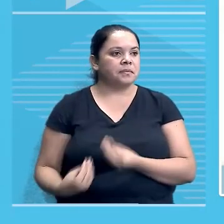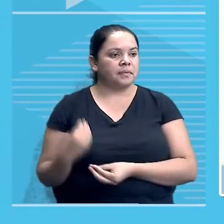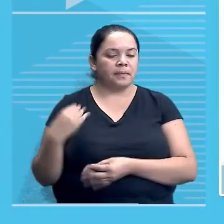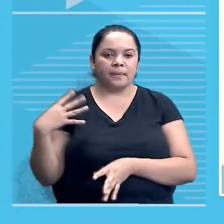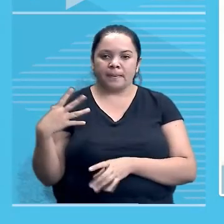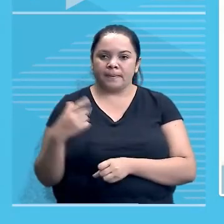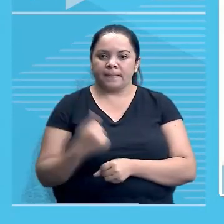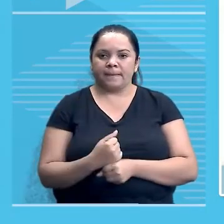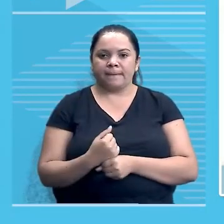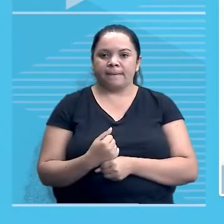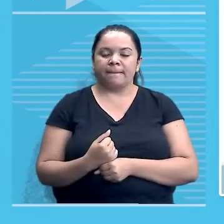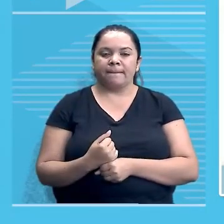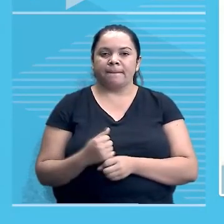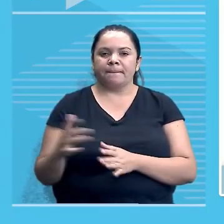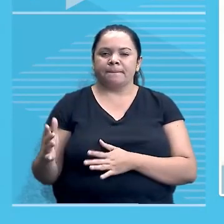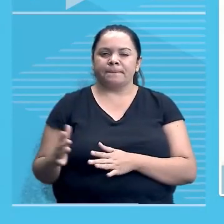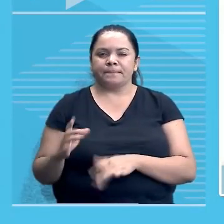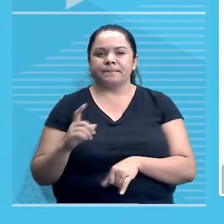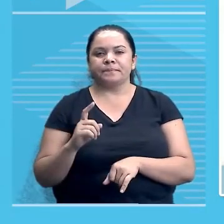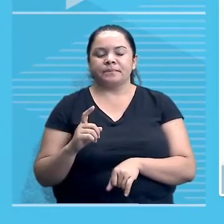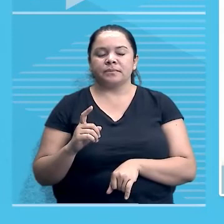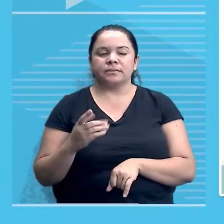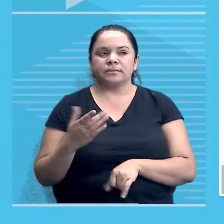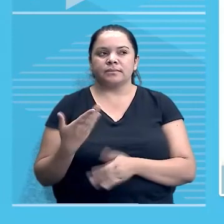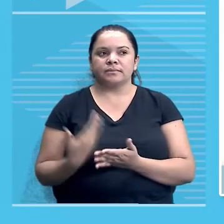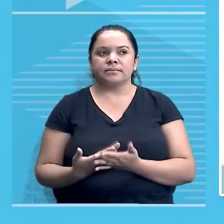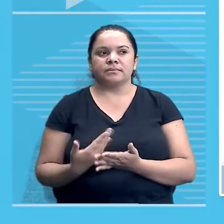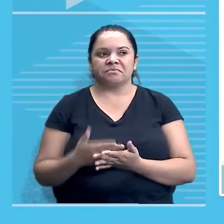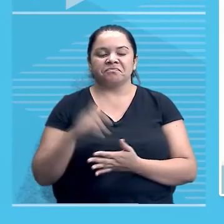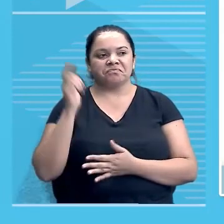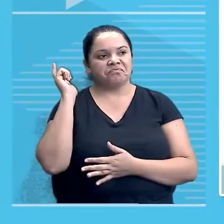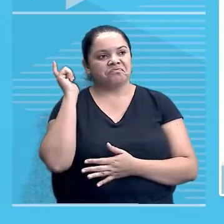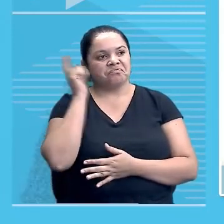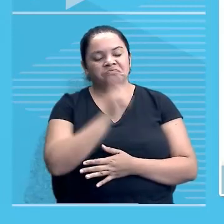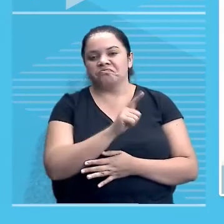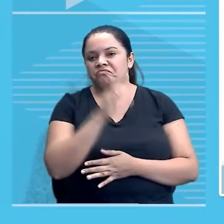Algum momento da aula você se perdeu?